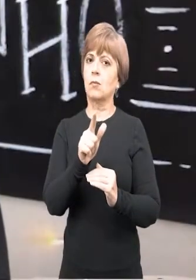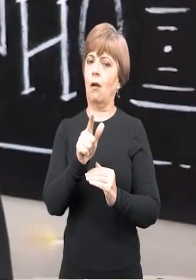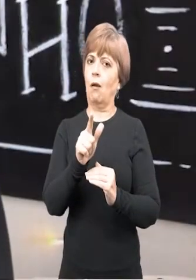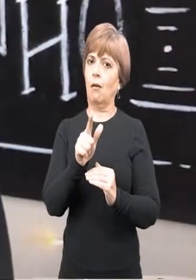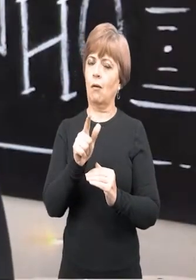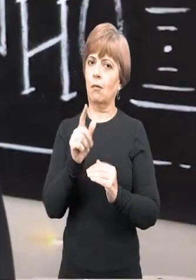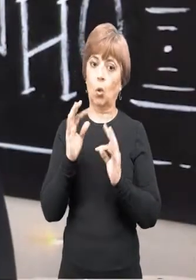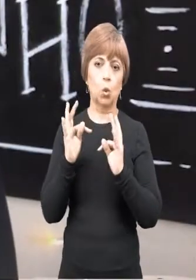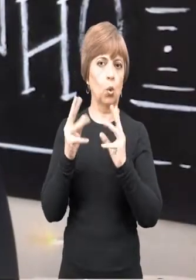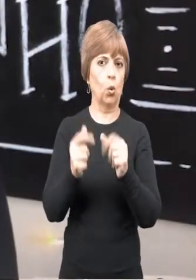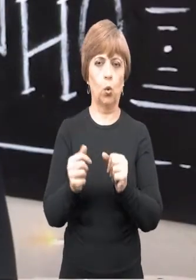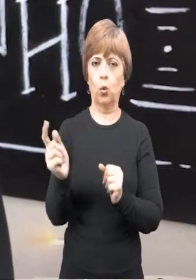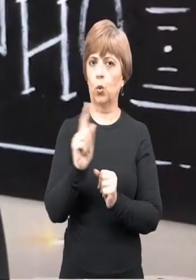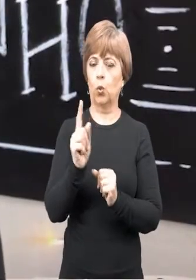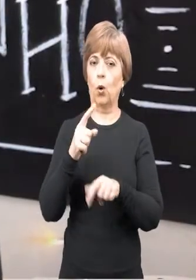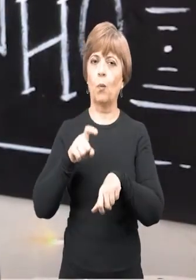situação